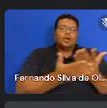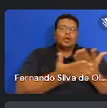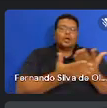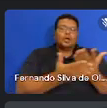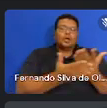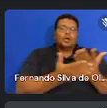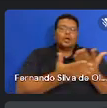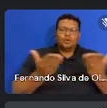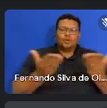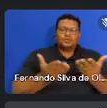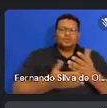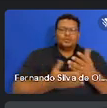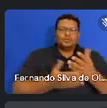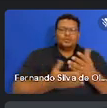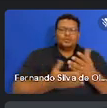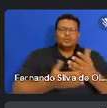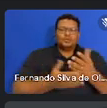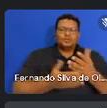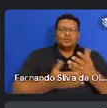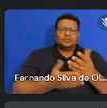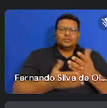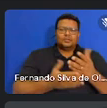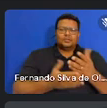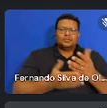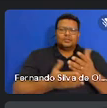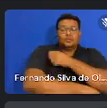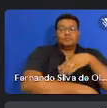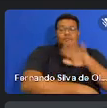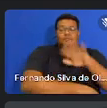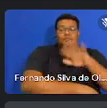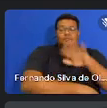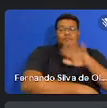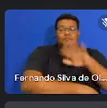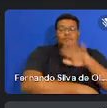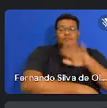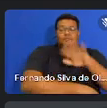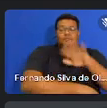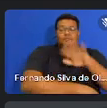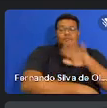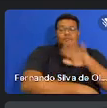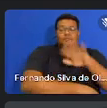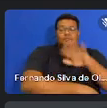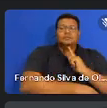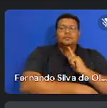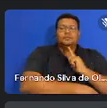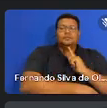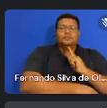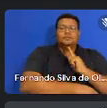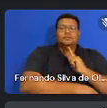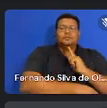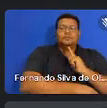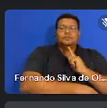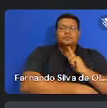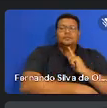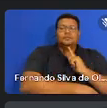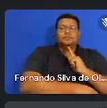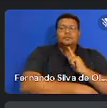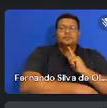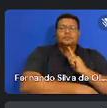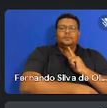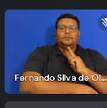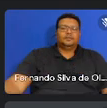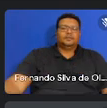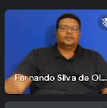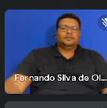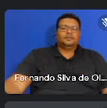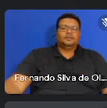mais de 50 alunos, né? eu fiquei muito feliz, a participação na